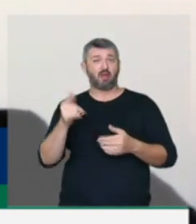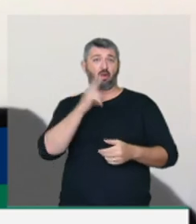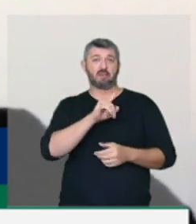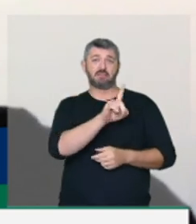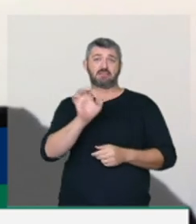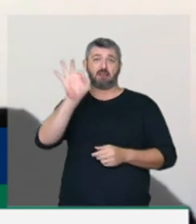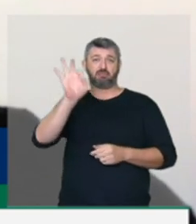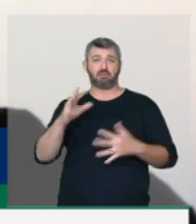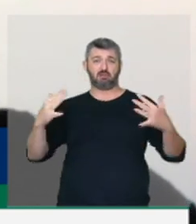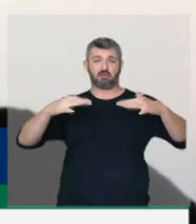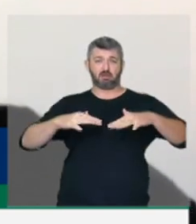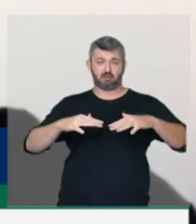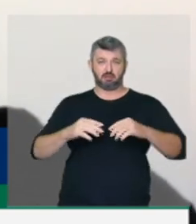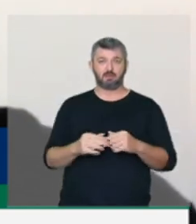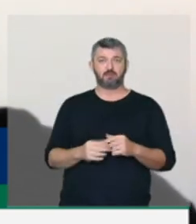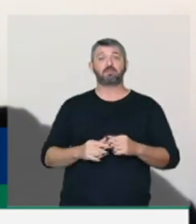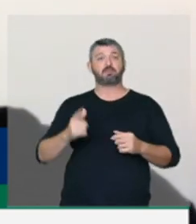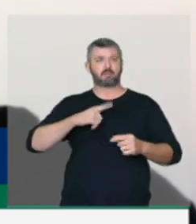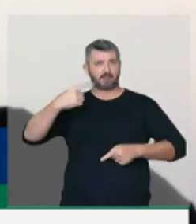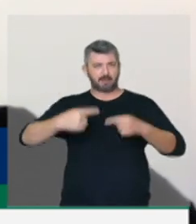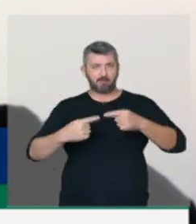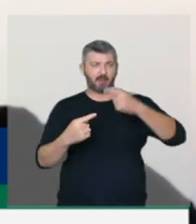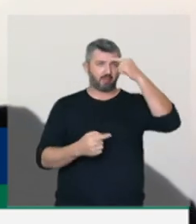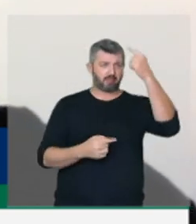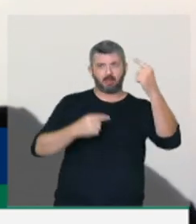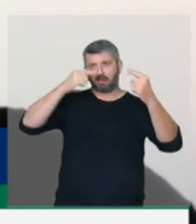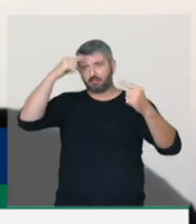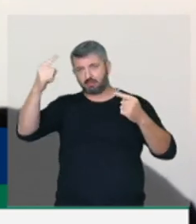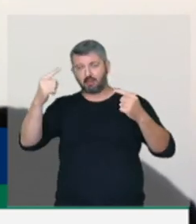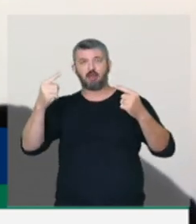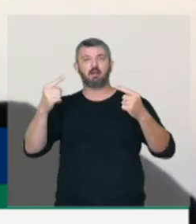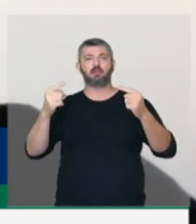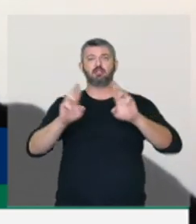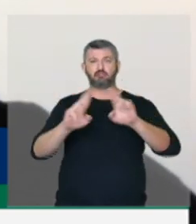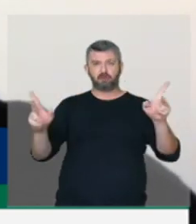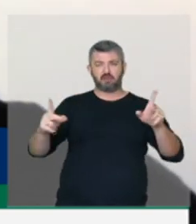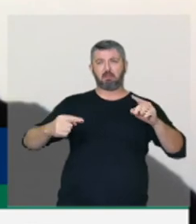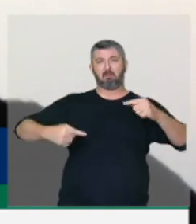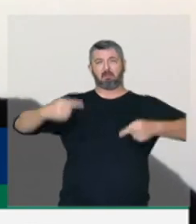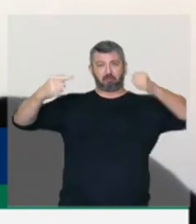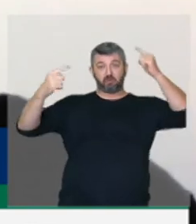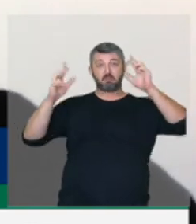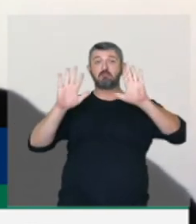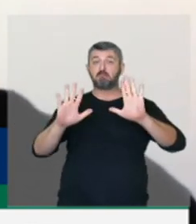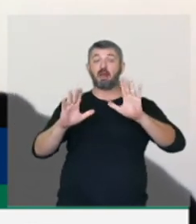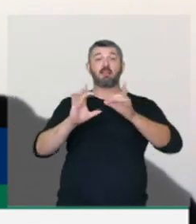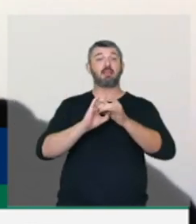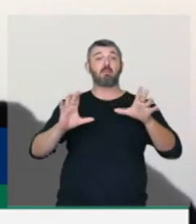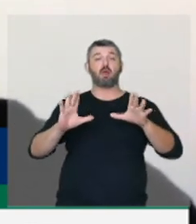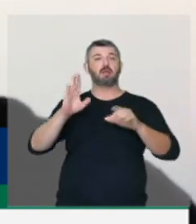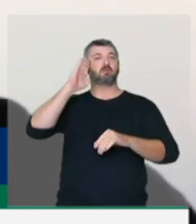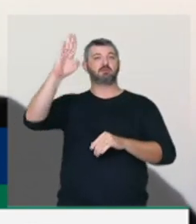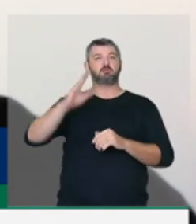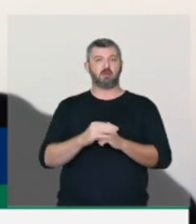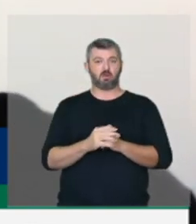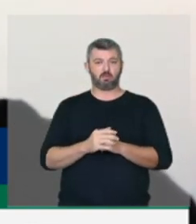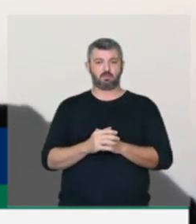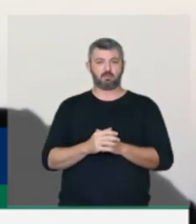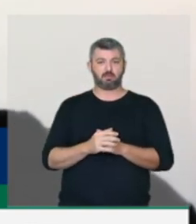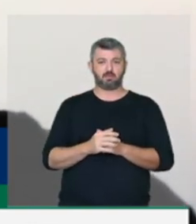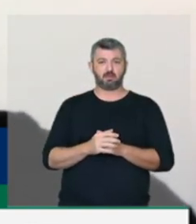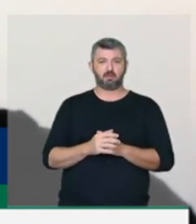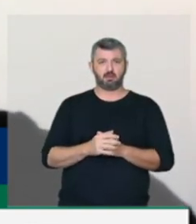conflitos, debates, ideias, e ainda assim a democracia sempre venceu. De maneira alguma eu me considero um risco à democracia como